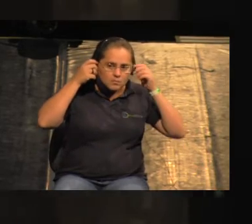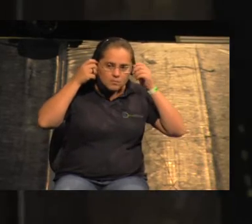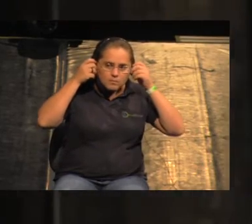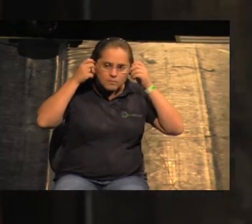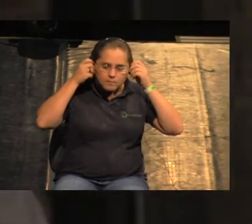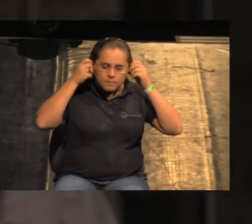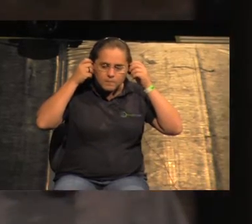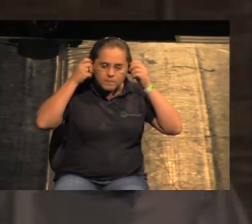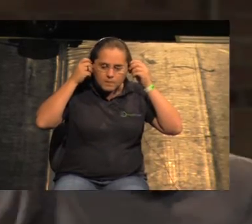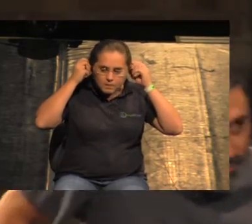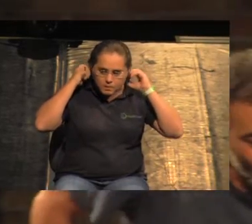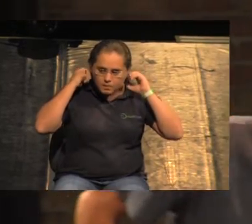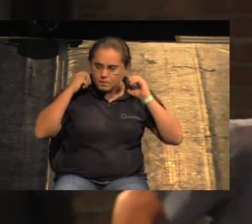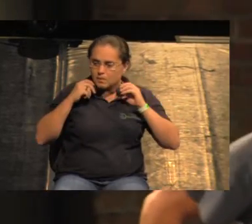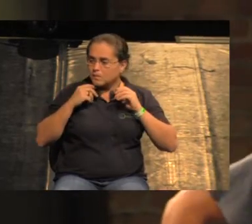Boa resposta.